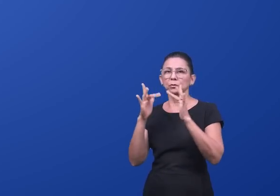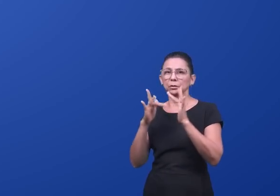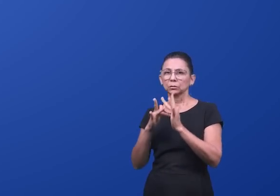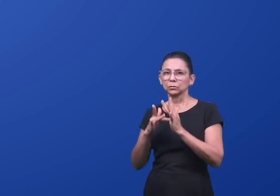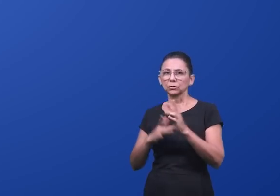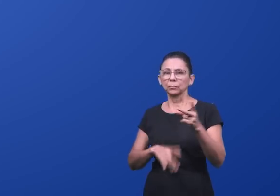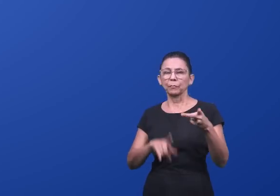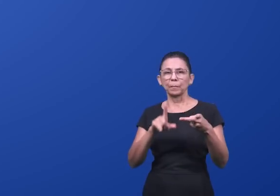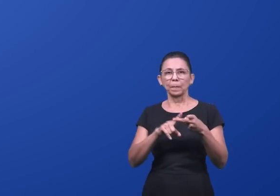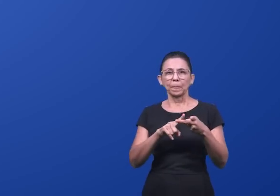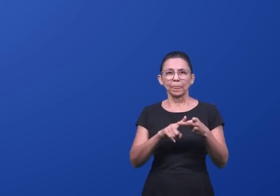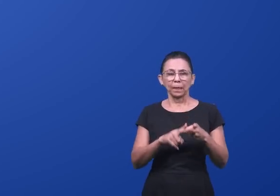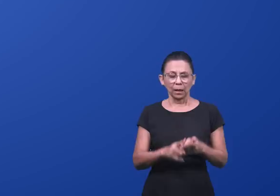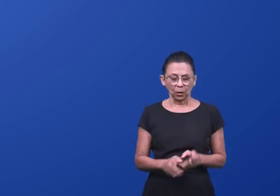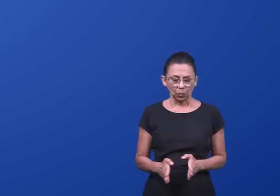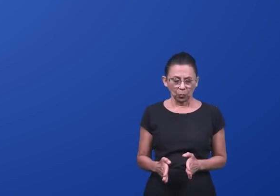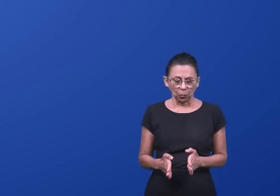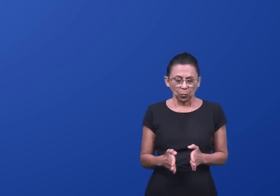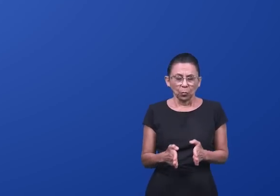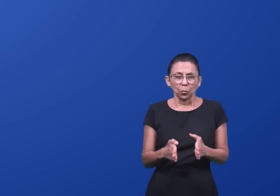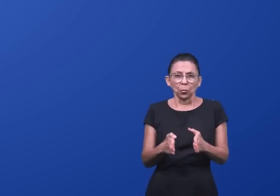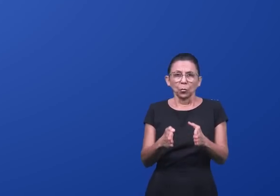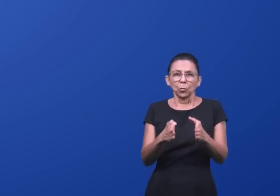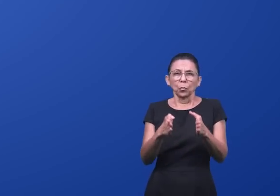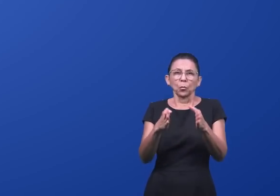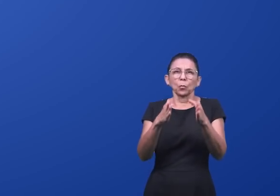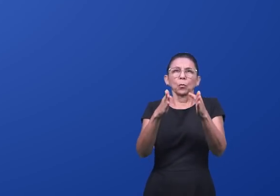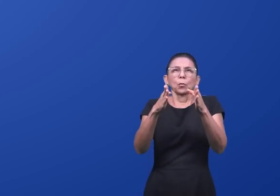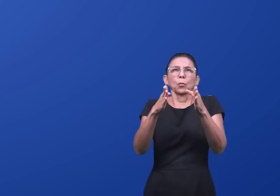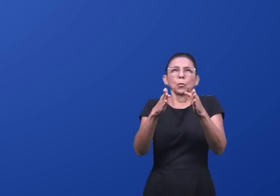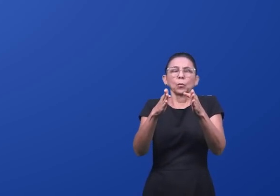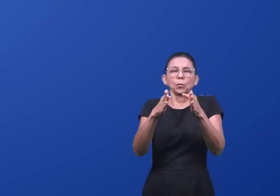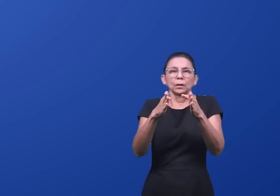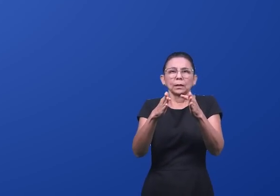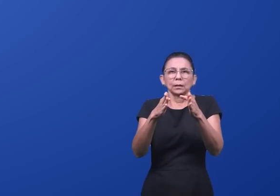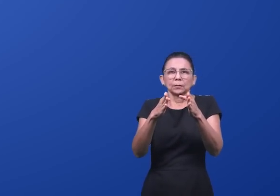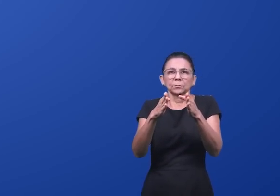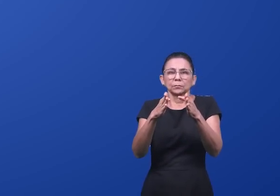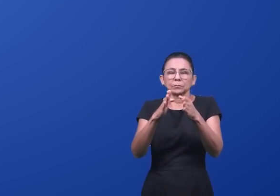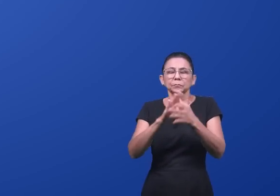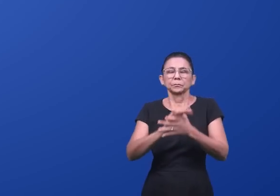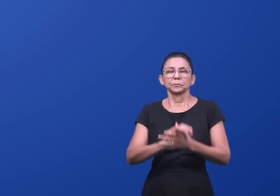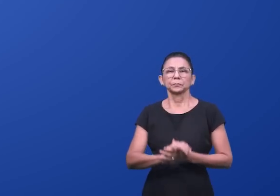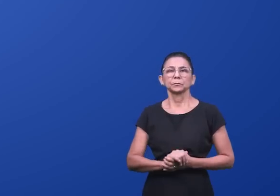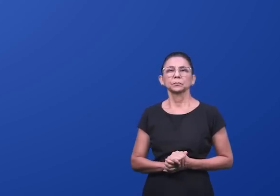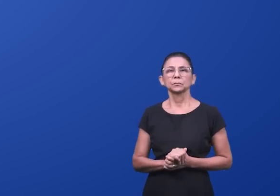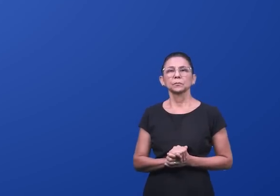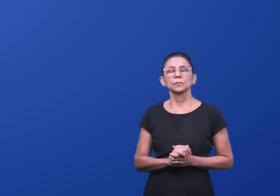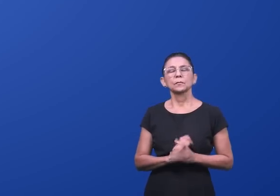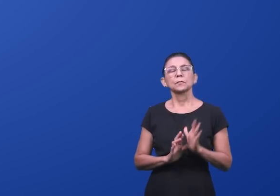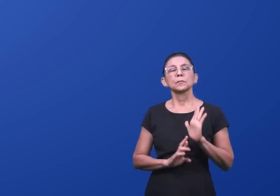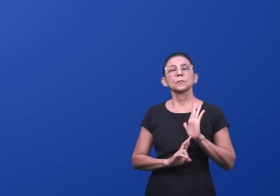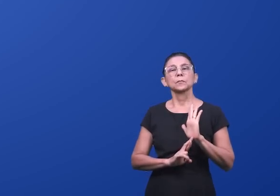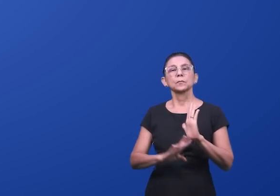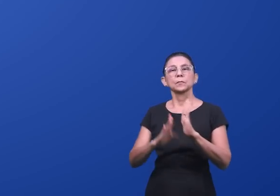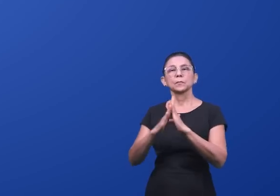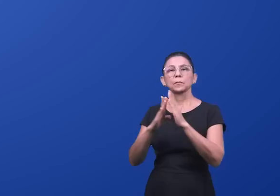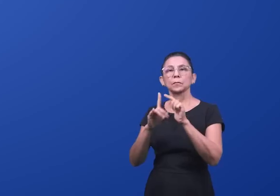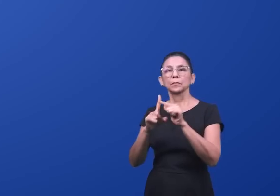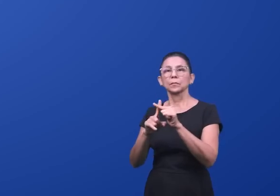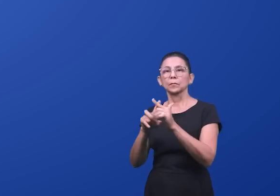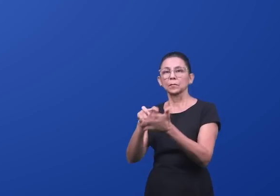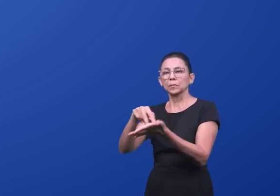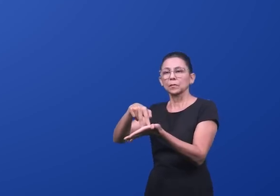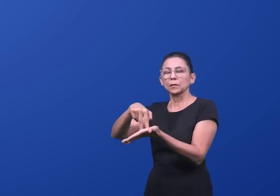está subindo rumo à eternidade. Como colunas de fumo, fala de uma igreja que